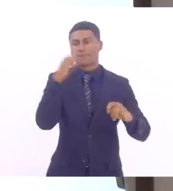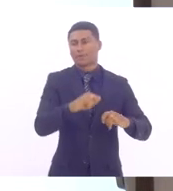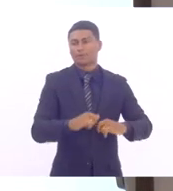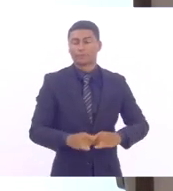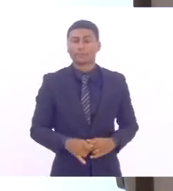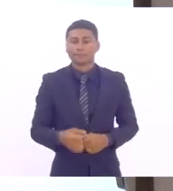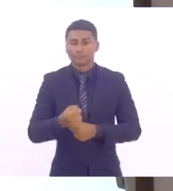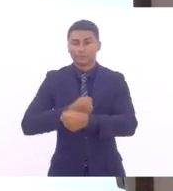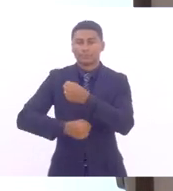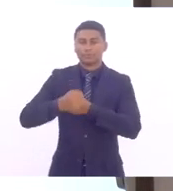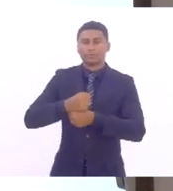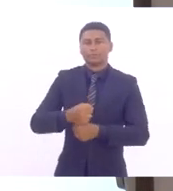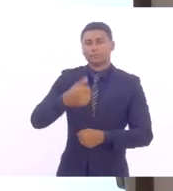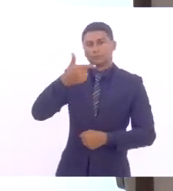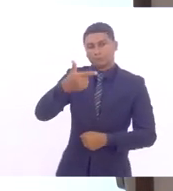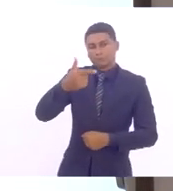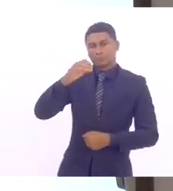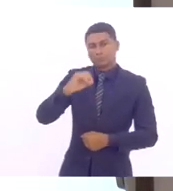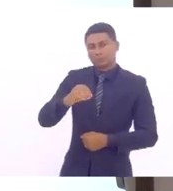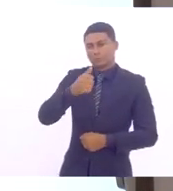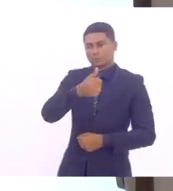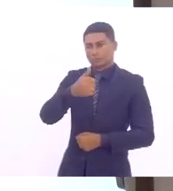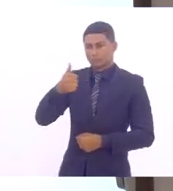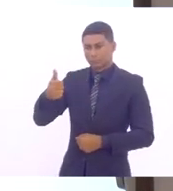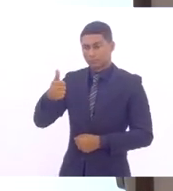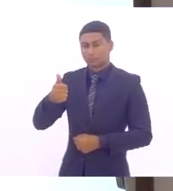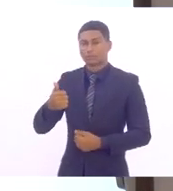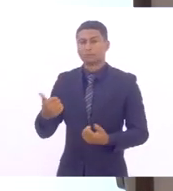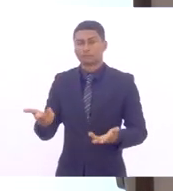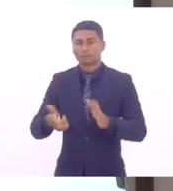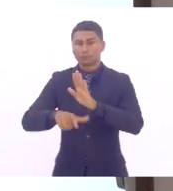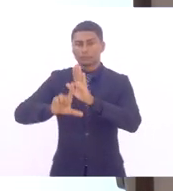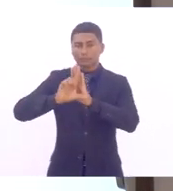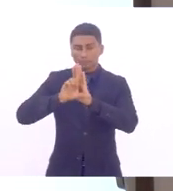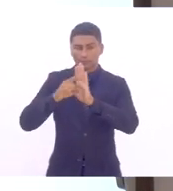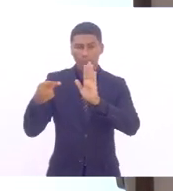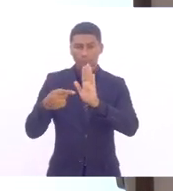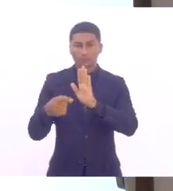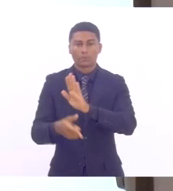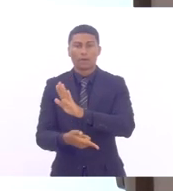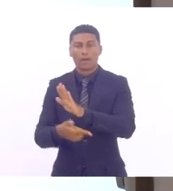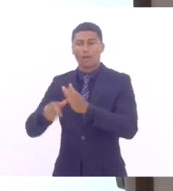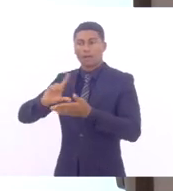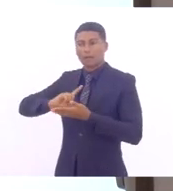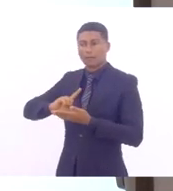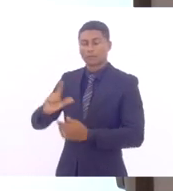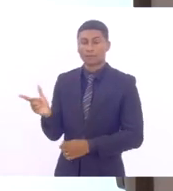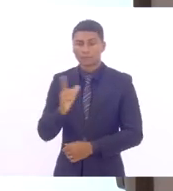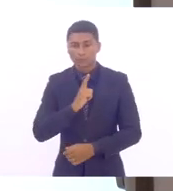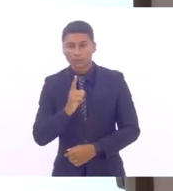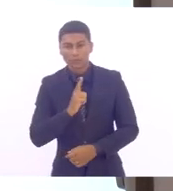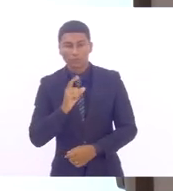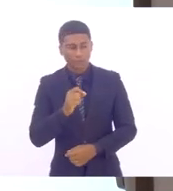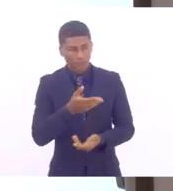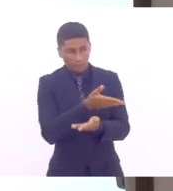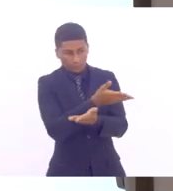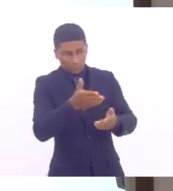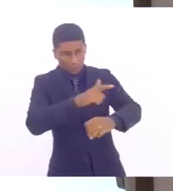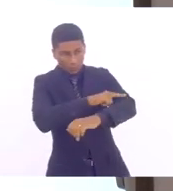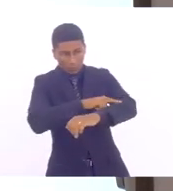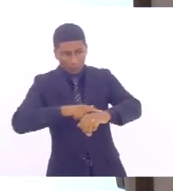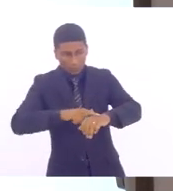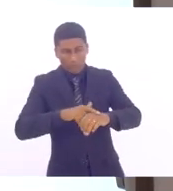em 2011, um pouco antes aí dessa lei, né, nós tivemos a previsão do termo de ajustamento de conduta em que todas